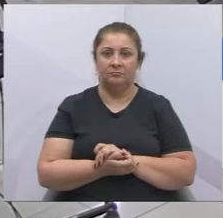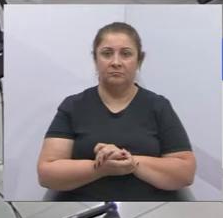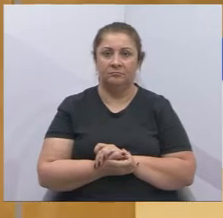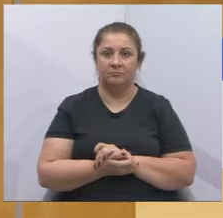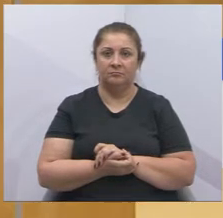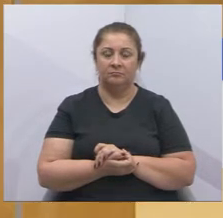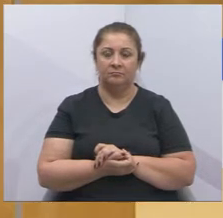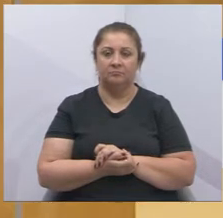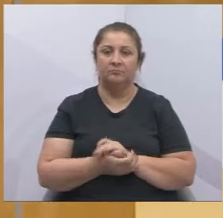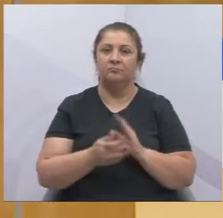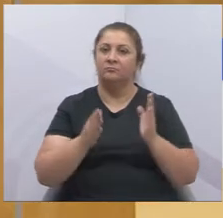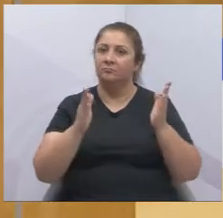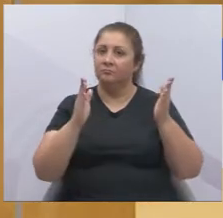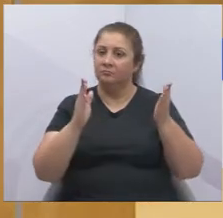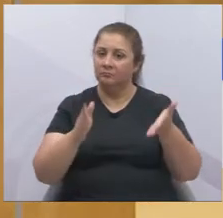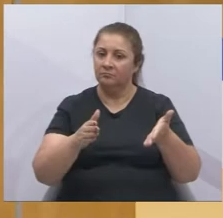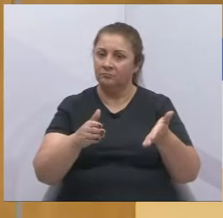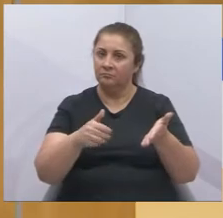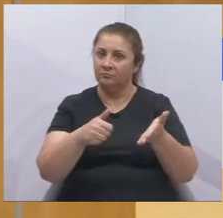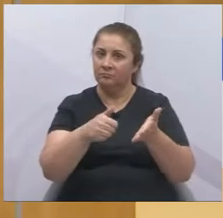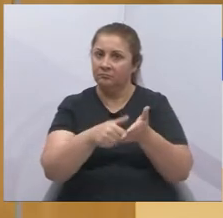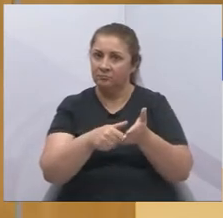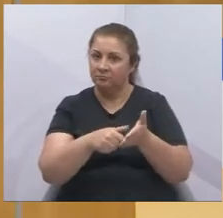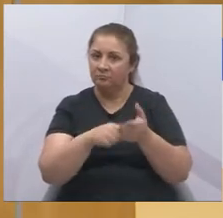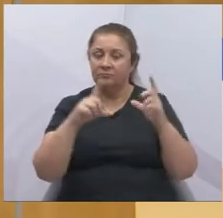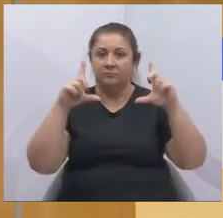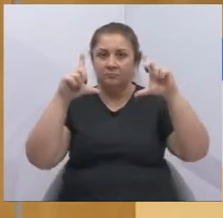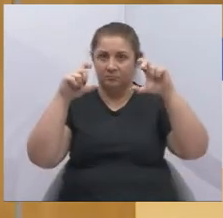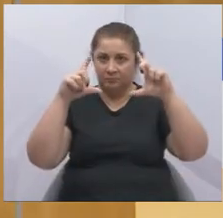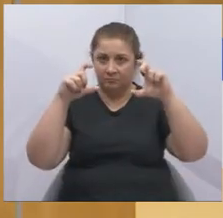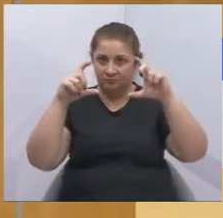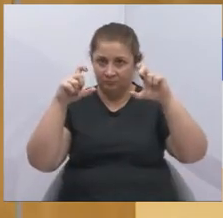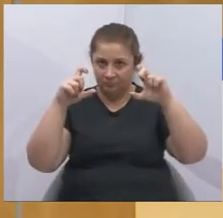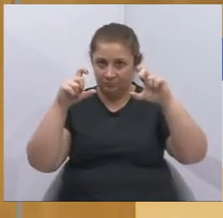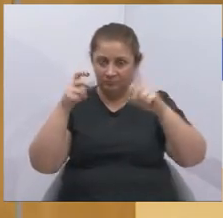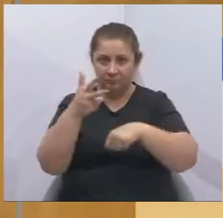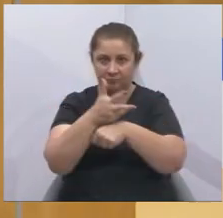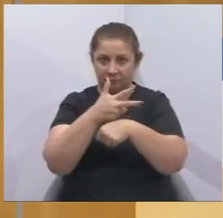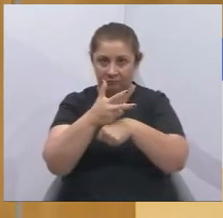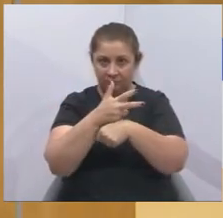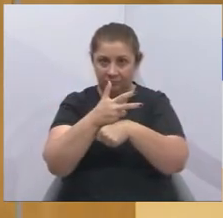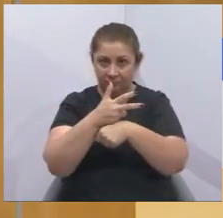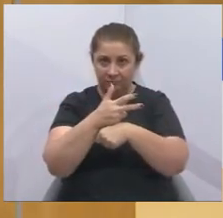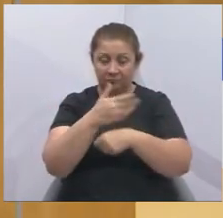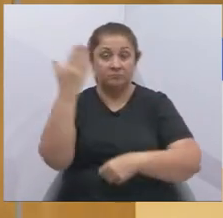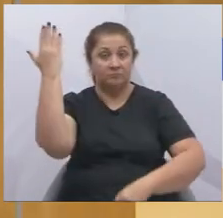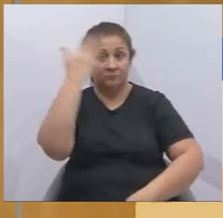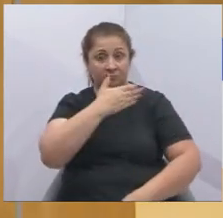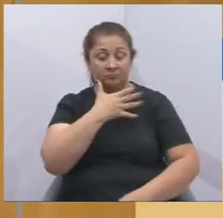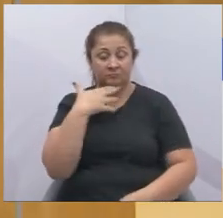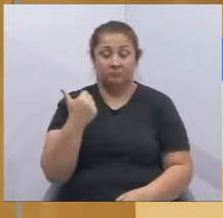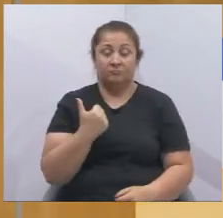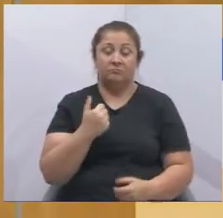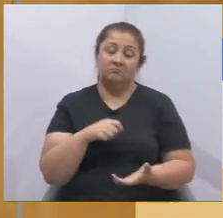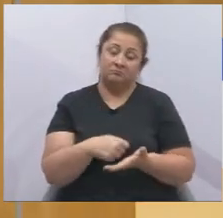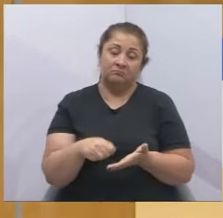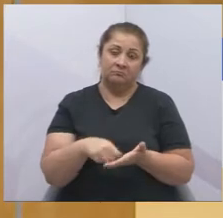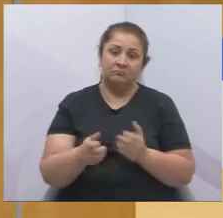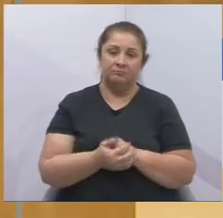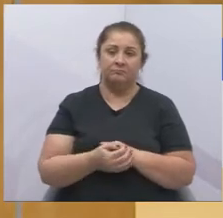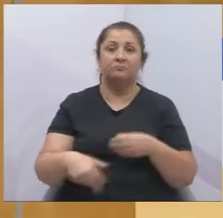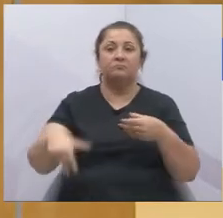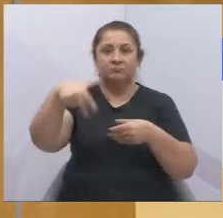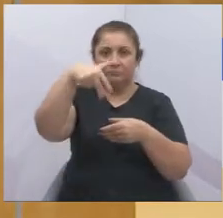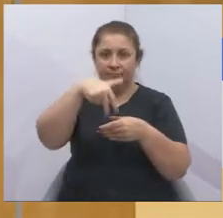Está registrado, foto e vídeo vale mais do que uma assinatura. É, eu quero dizer para vocês, eu subi aqui